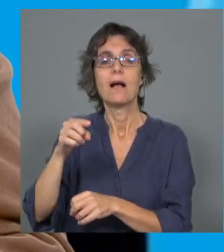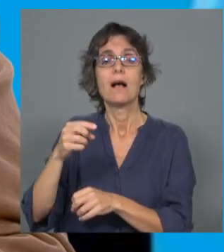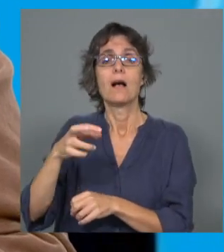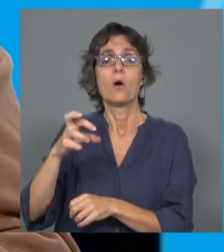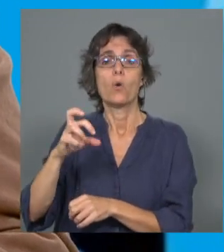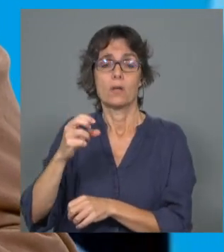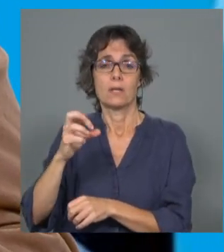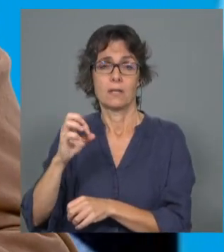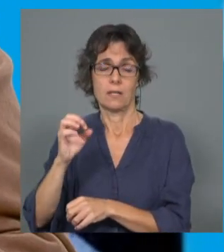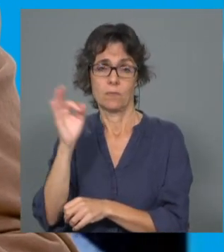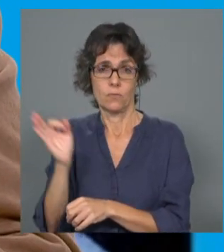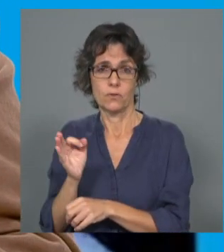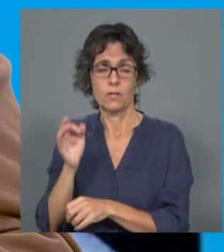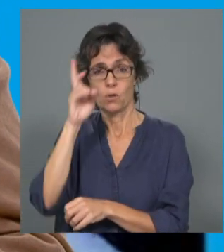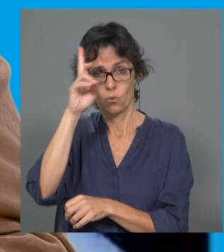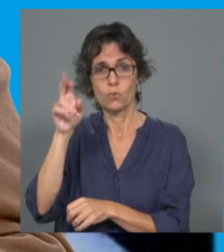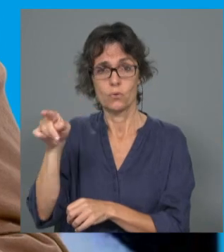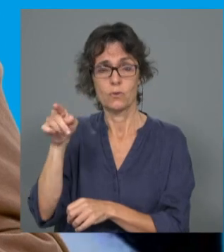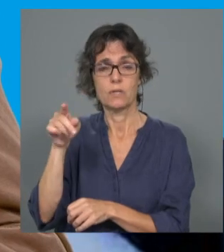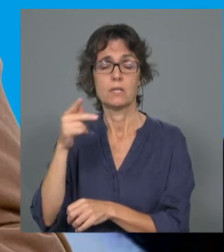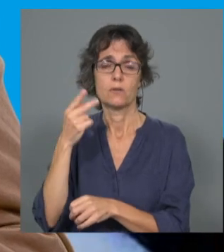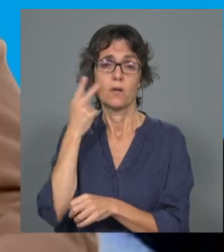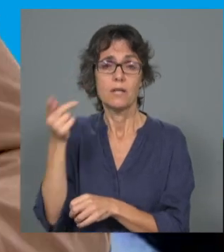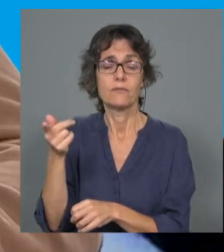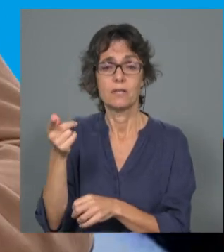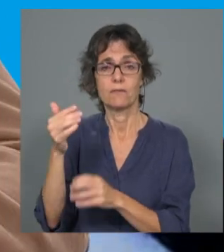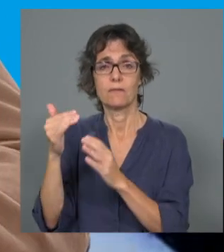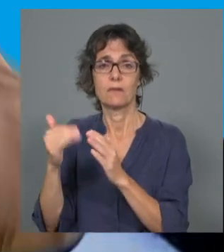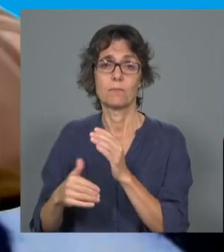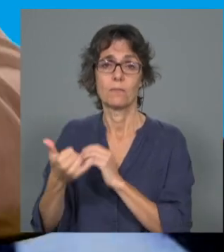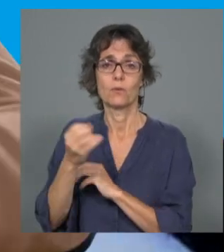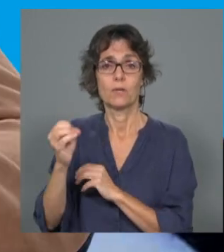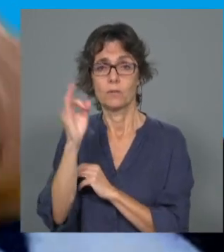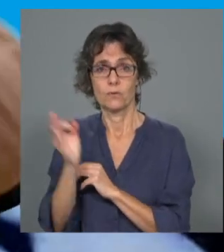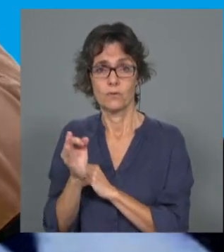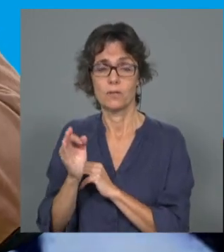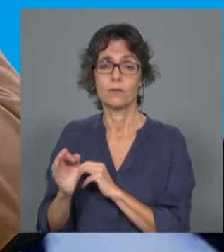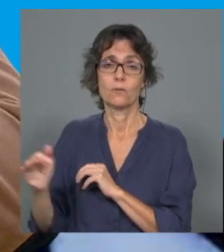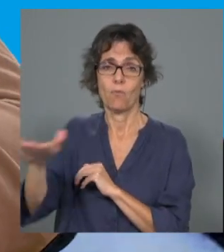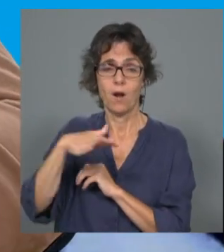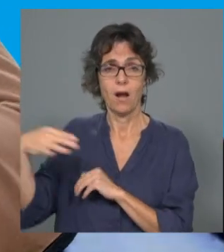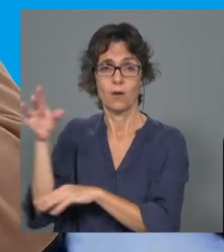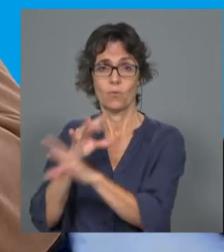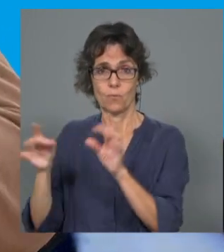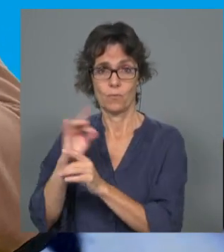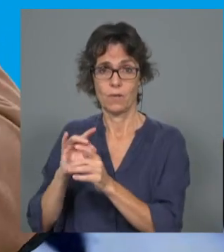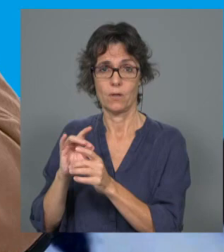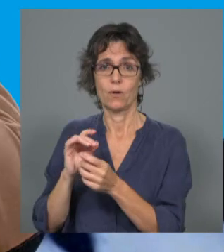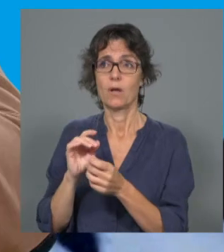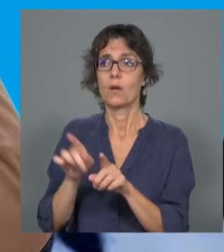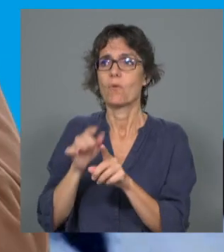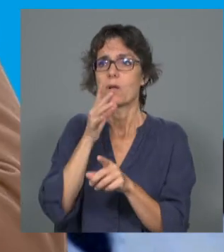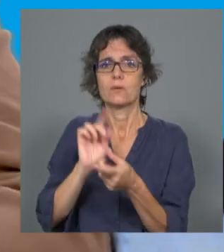étnicos que vivem em menos de 20% do território europeu, e é uma proporção quase inversa, e os outros são cerca